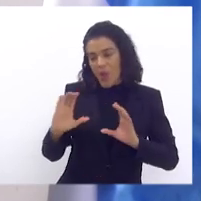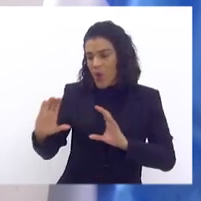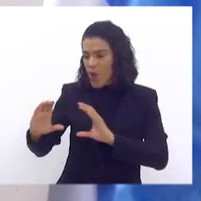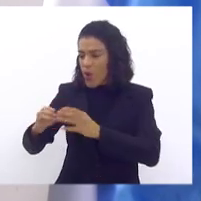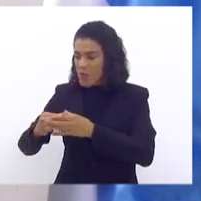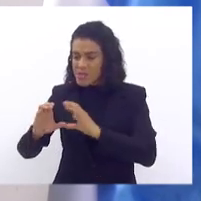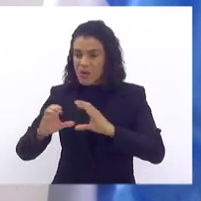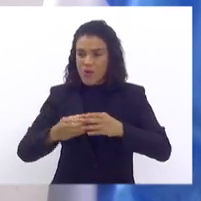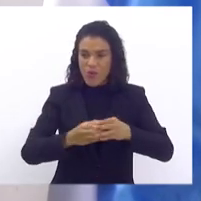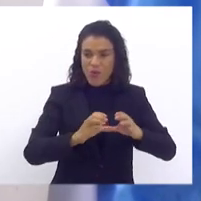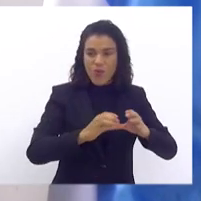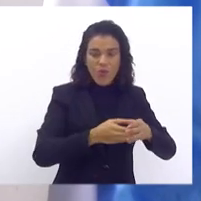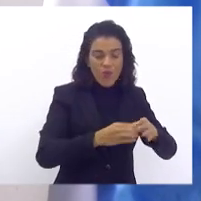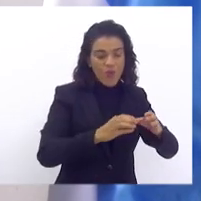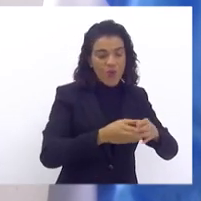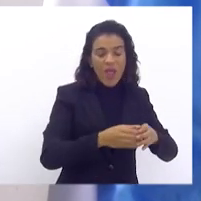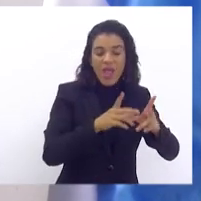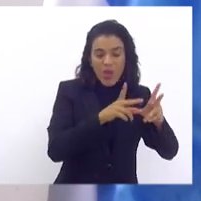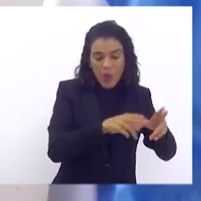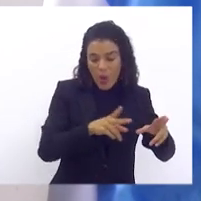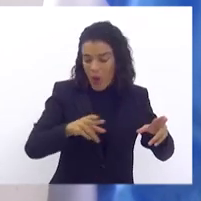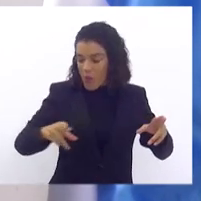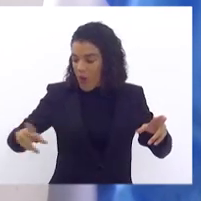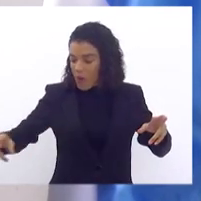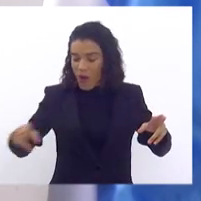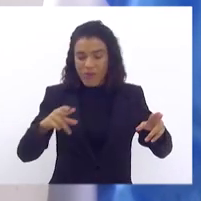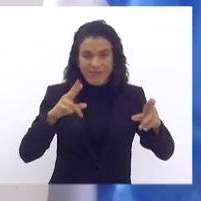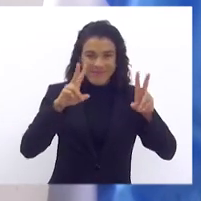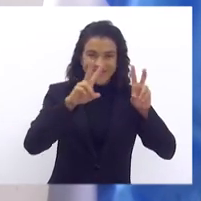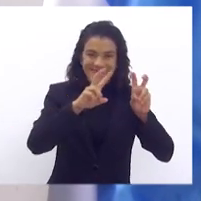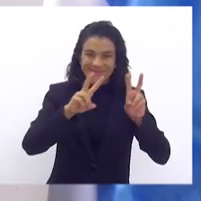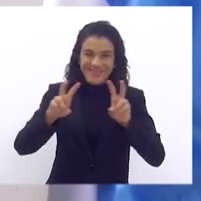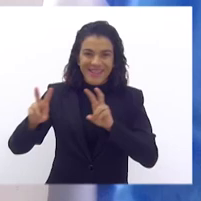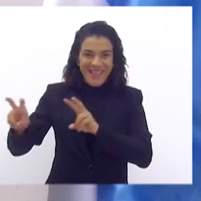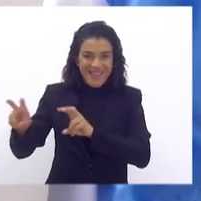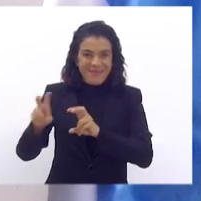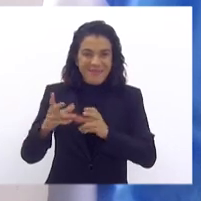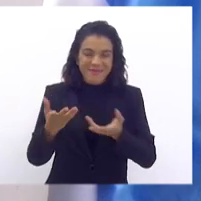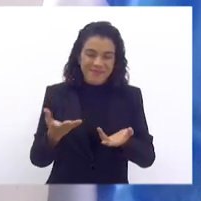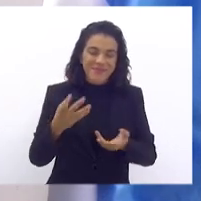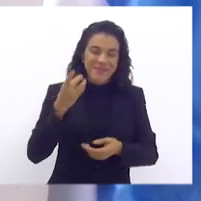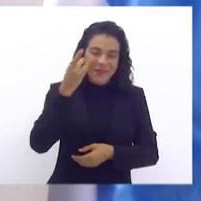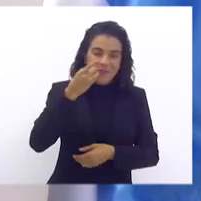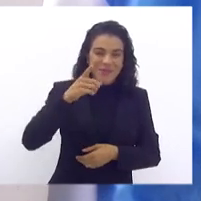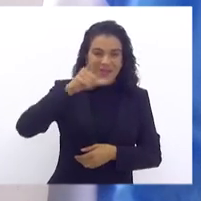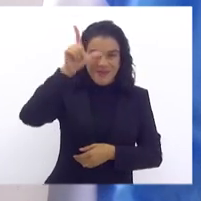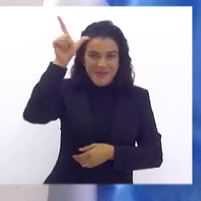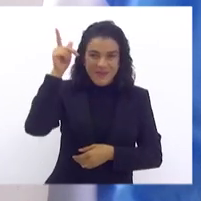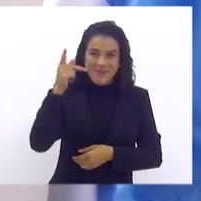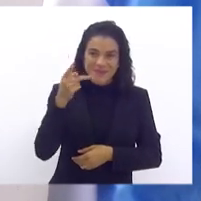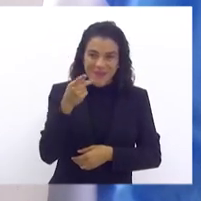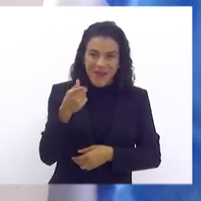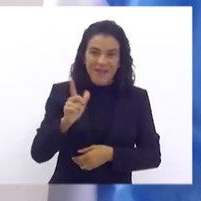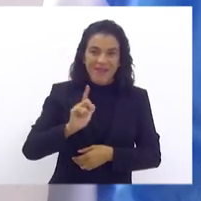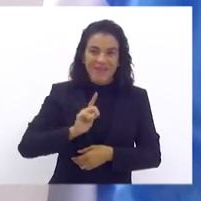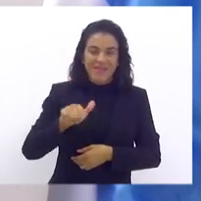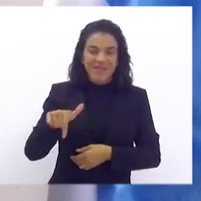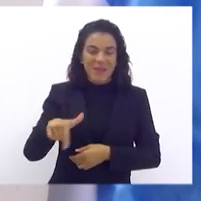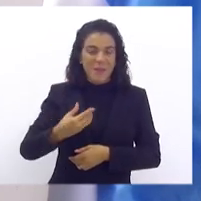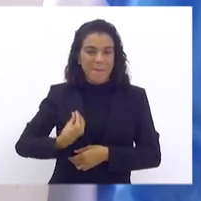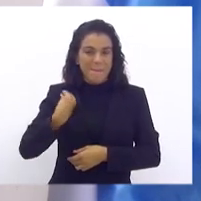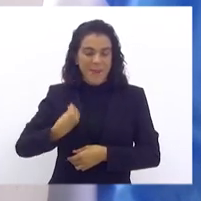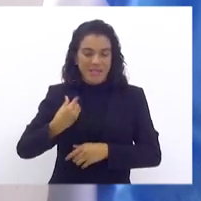esse tema sendo uma referência, né? Então, quando a gente, deputado Luiz Paulo, que tem uma tradição no orçamento, na